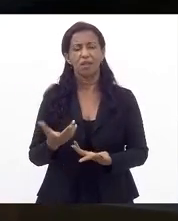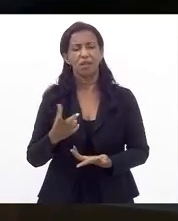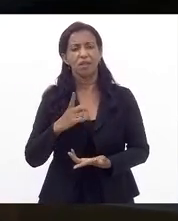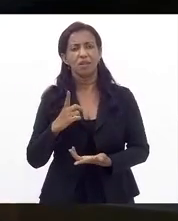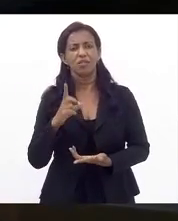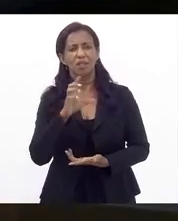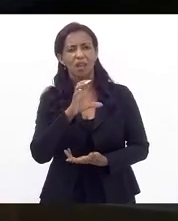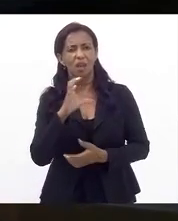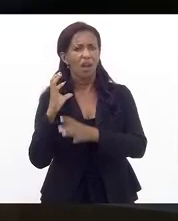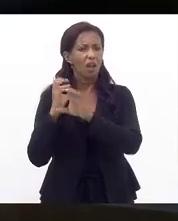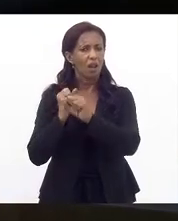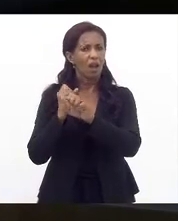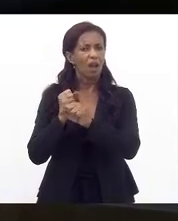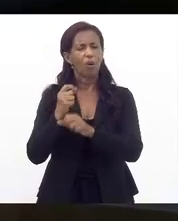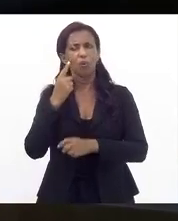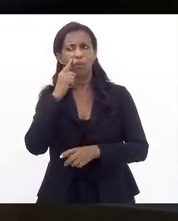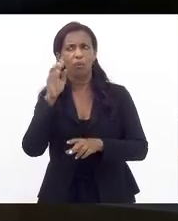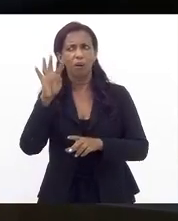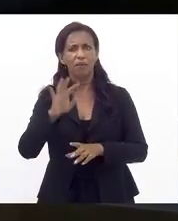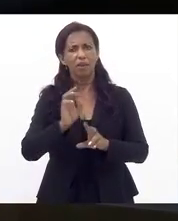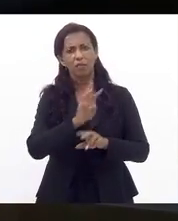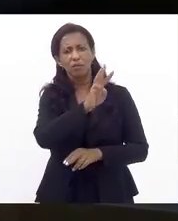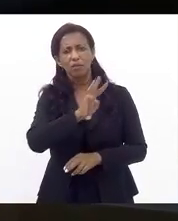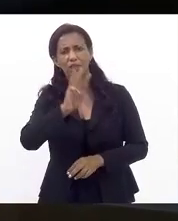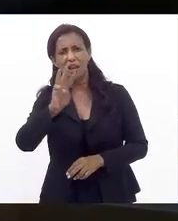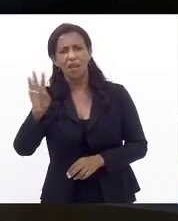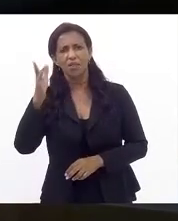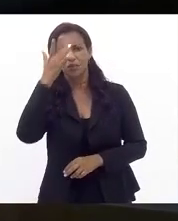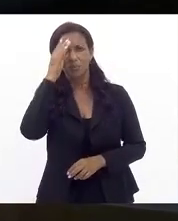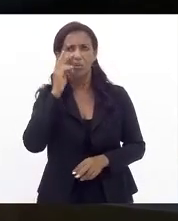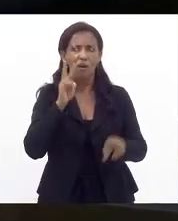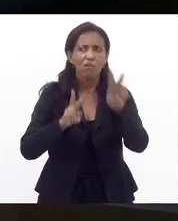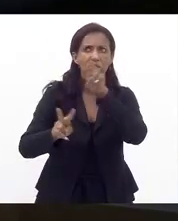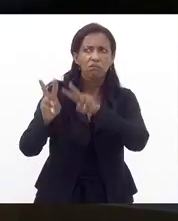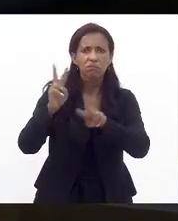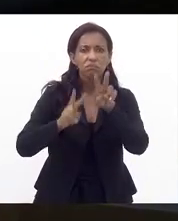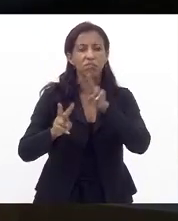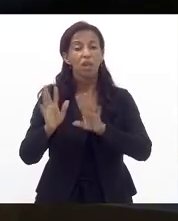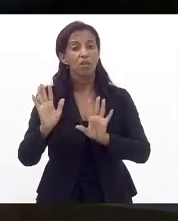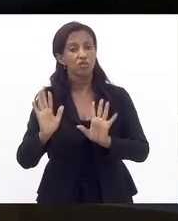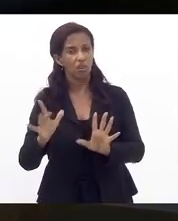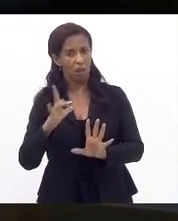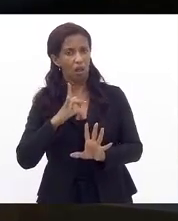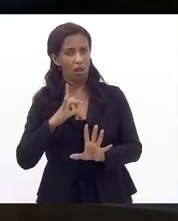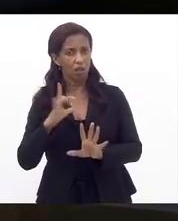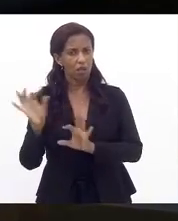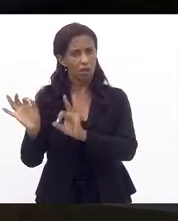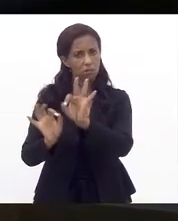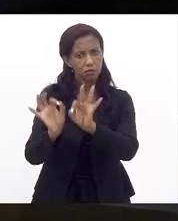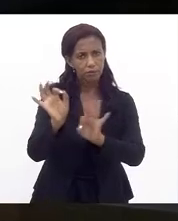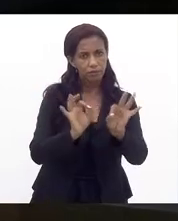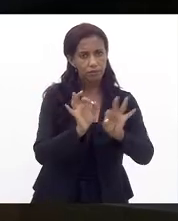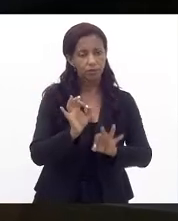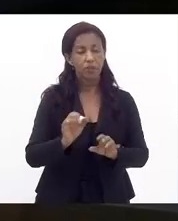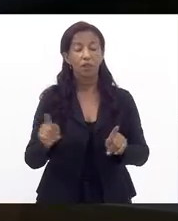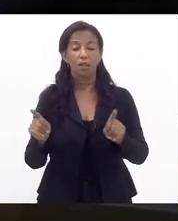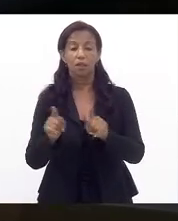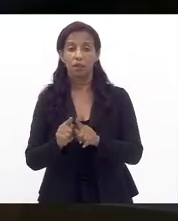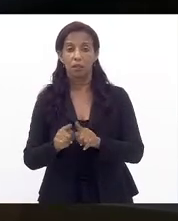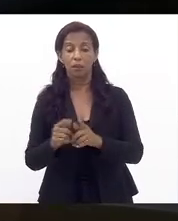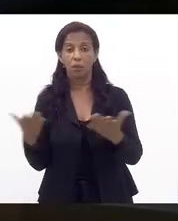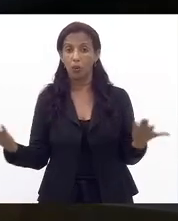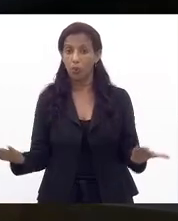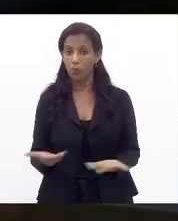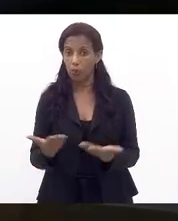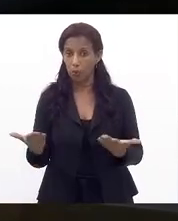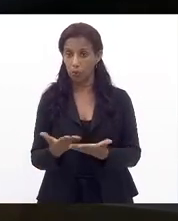cálculo para botar de simulação no site para quem quiser então isso aí a gente está construindo outra coisa